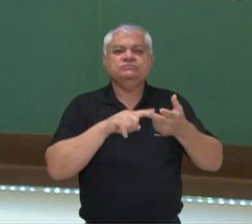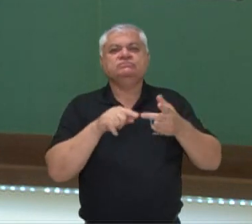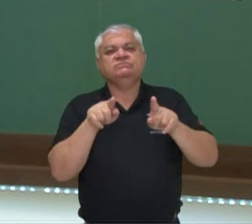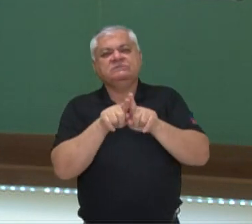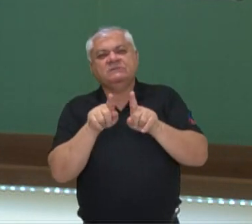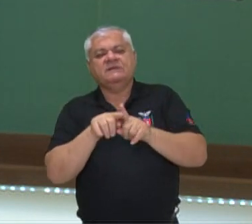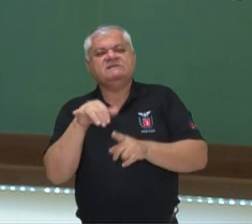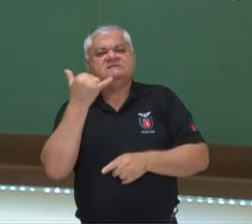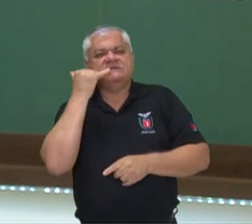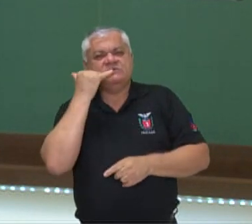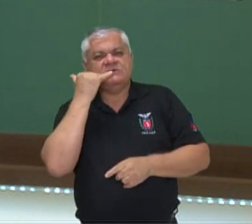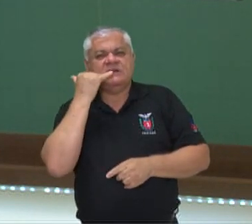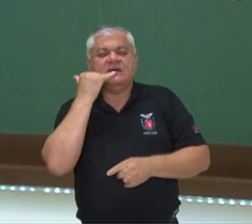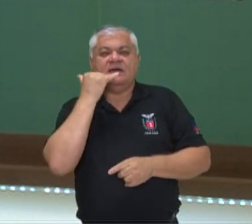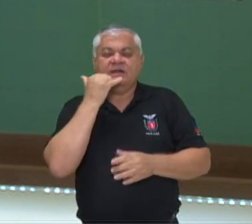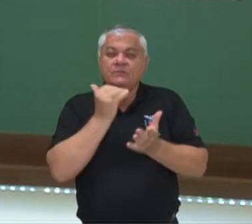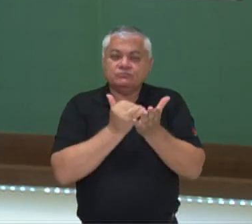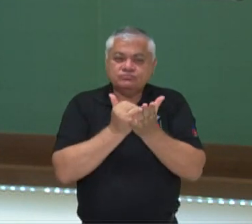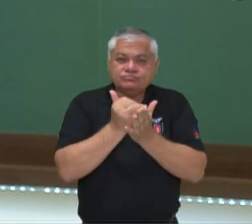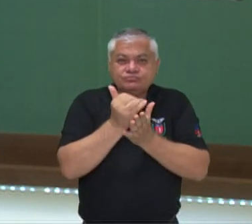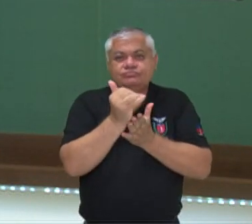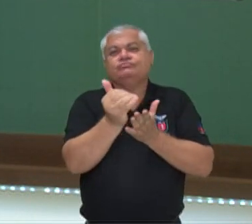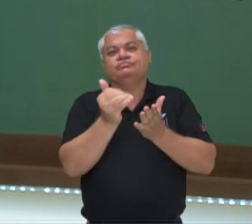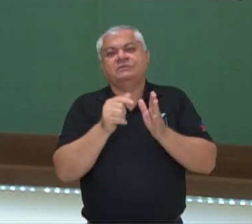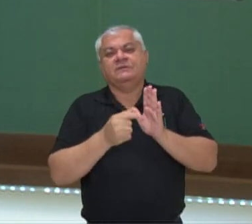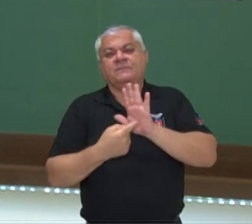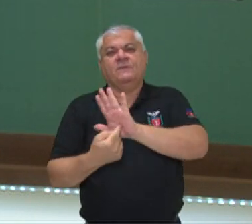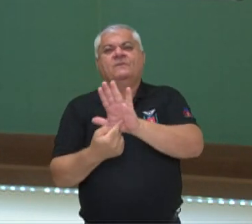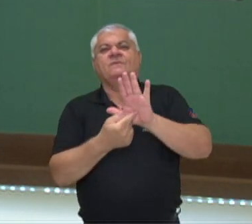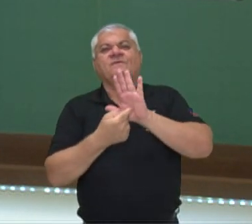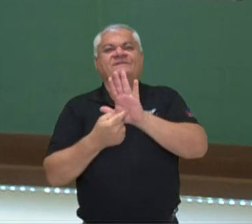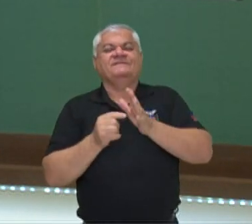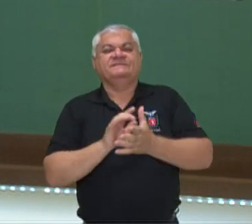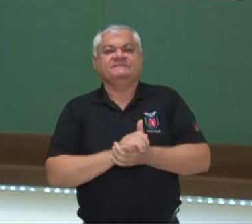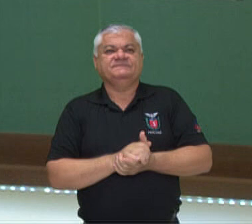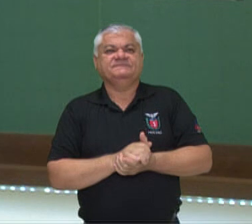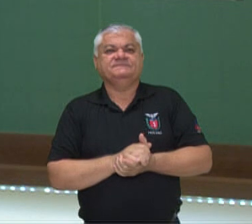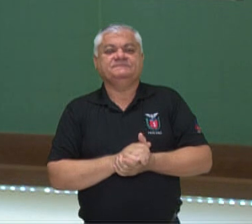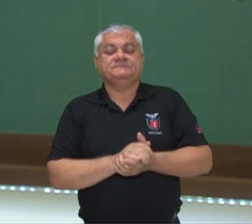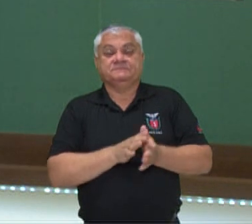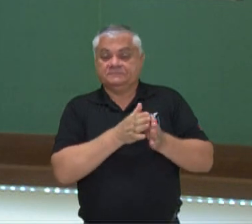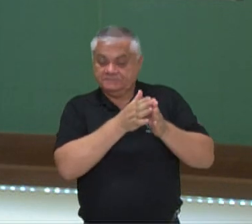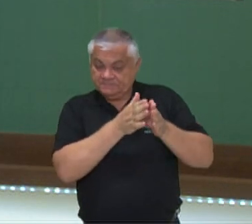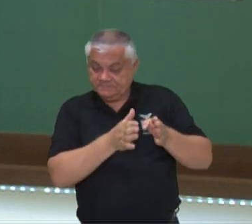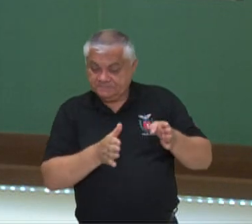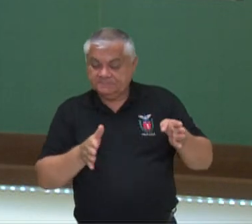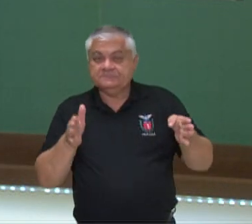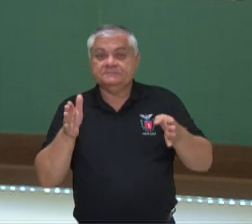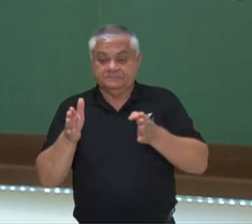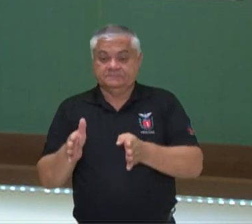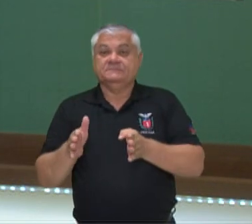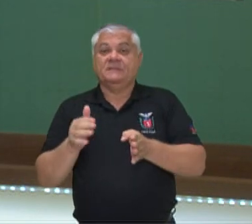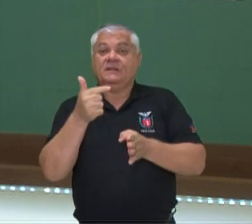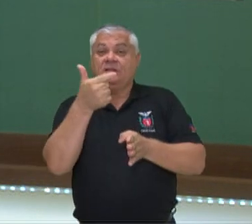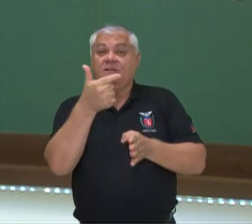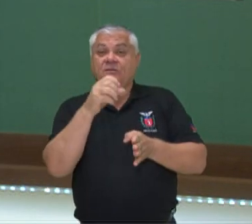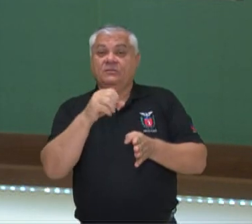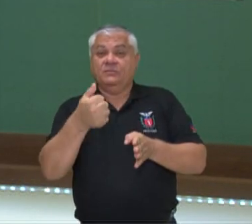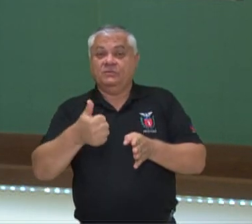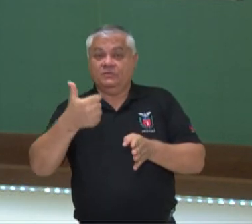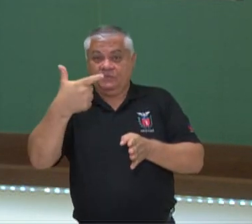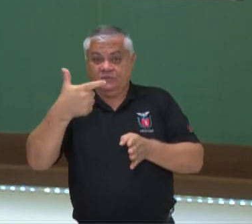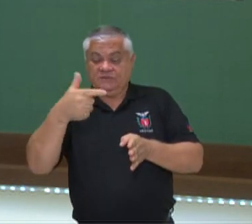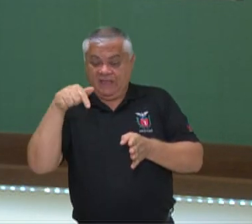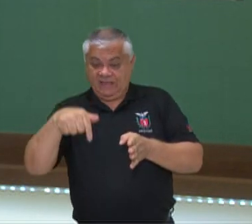os celulares passaram a transmitir também os jogos. Lá em 2012 para frente, então se a gente para pensar